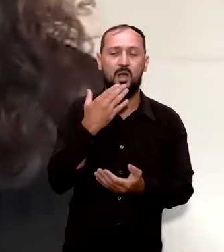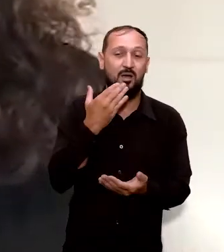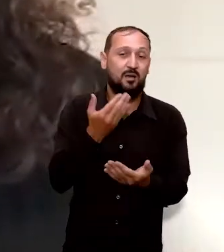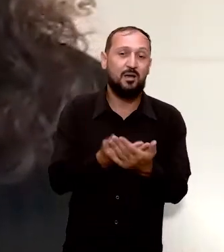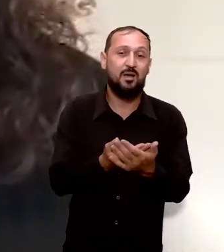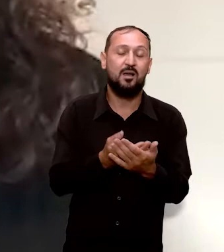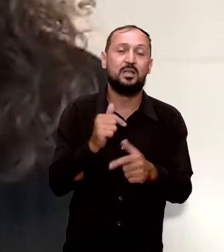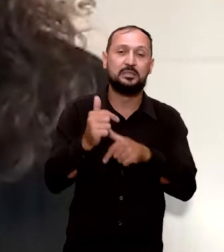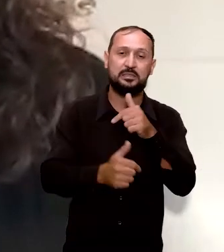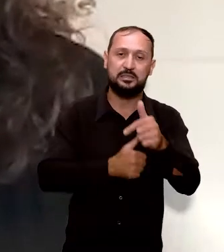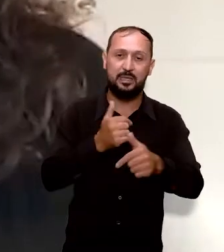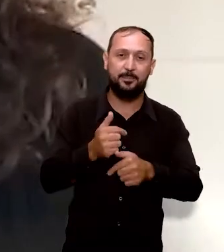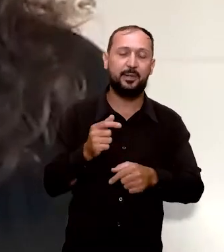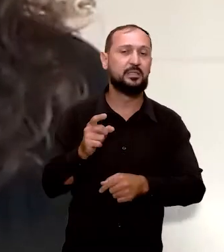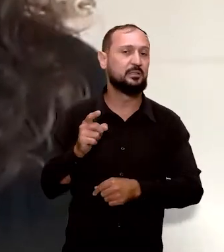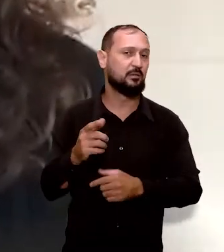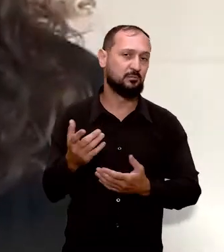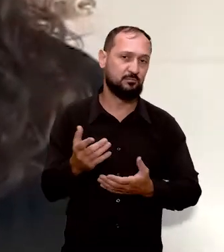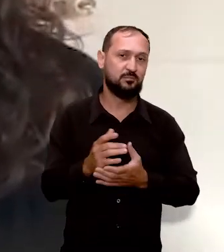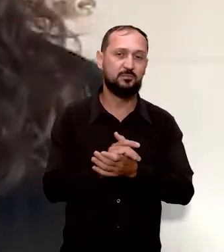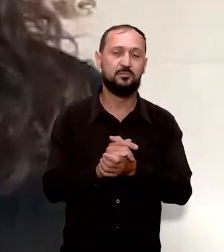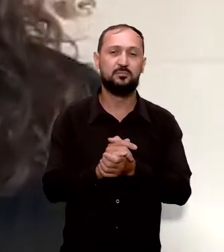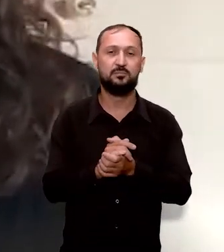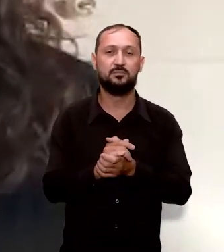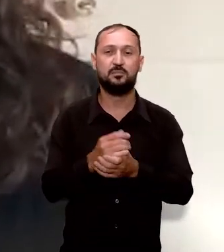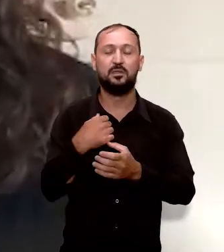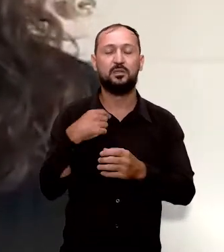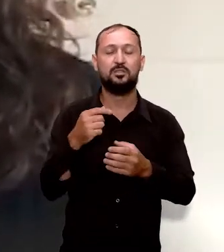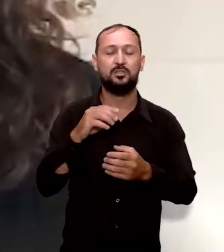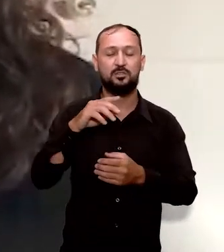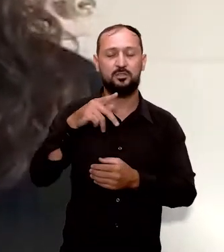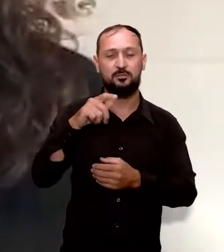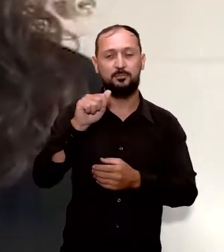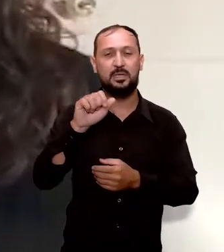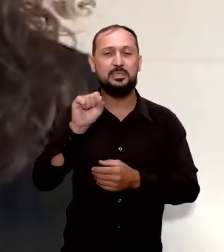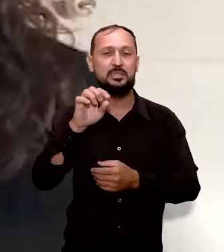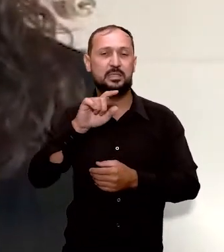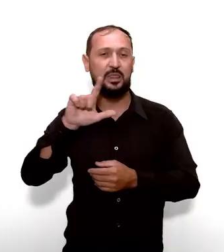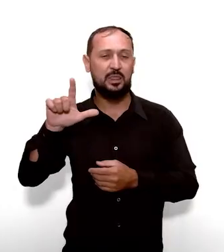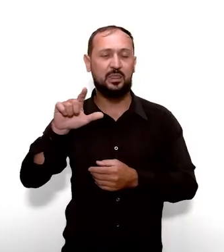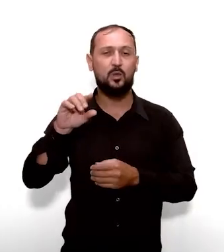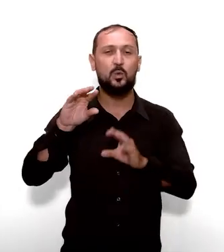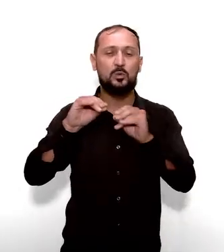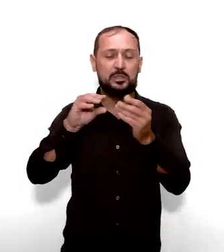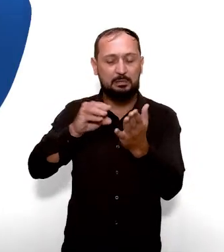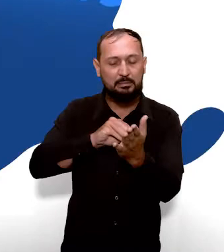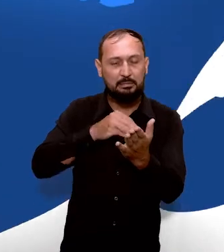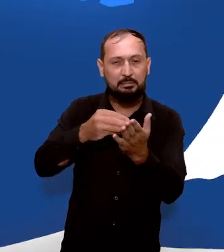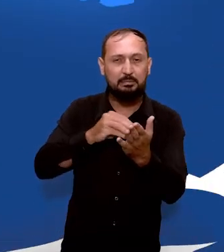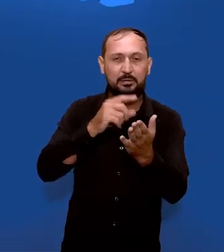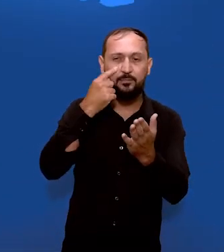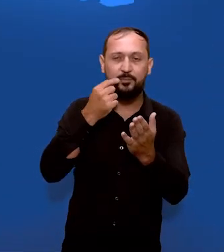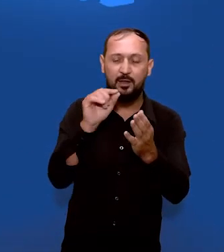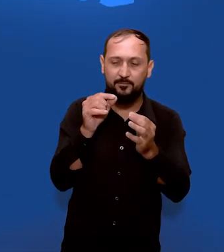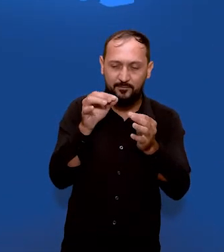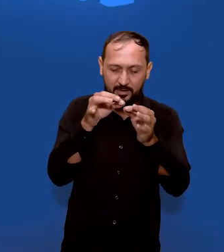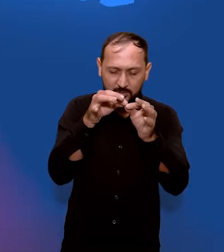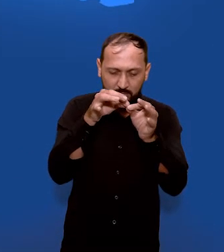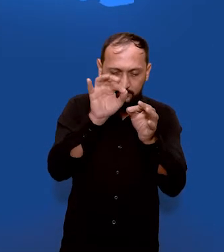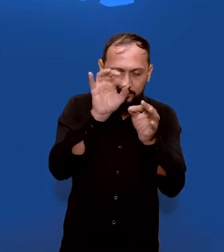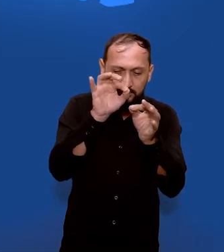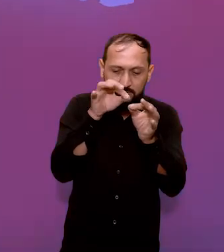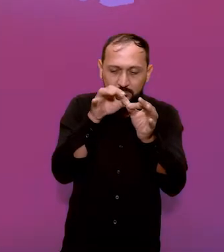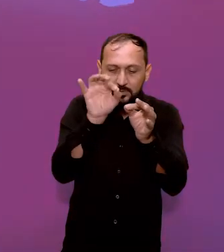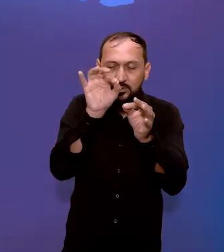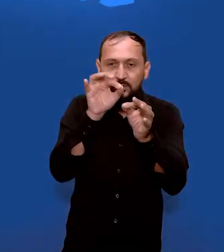dela. Eu admiro demais o trabalho dela em pastel seco, né? As onças que ela